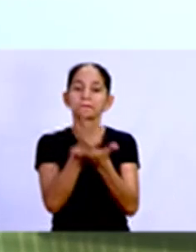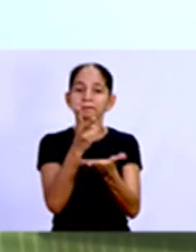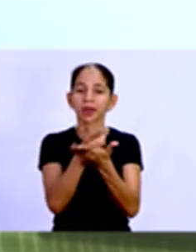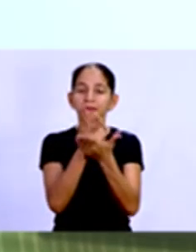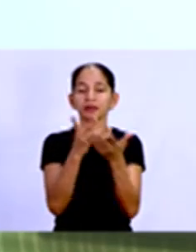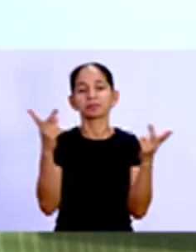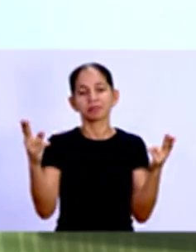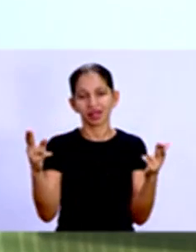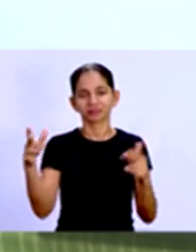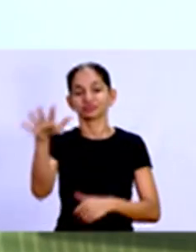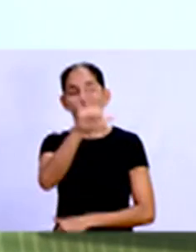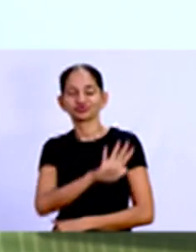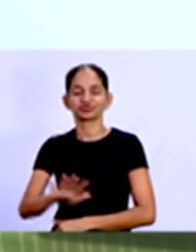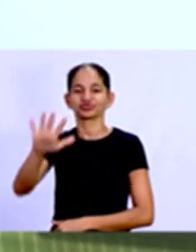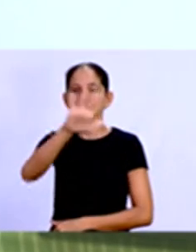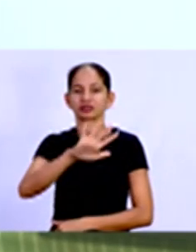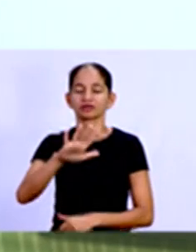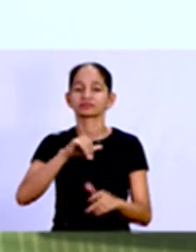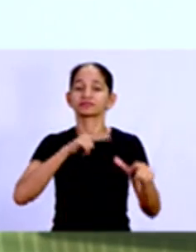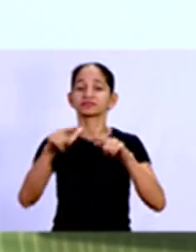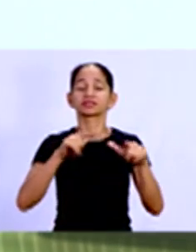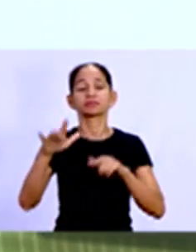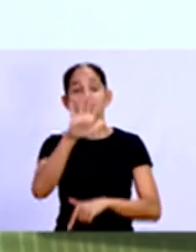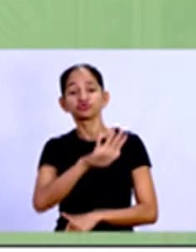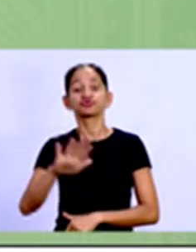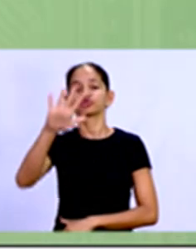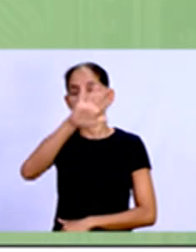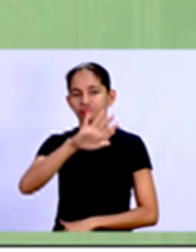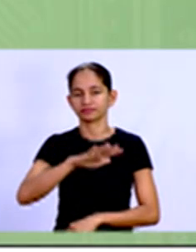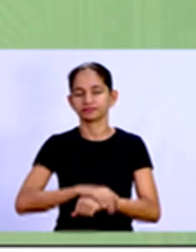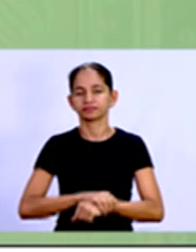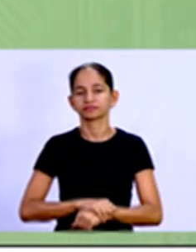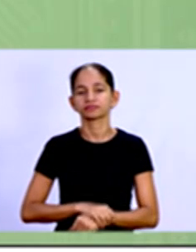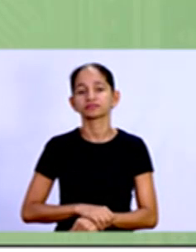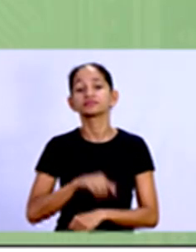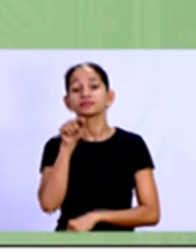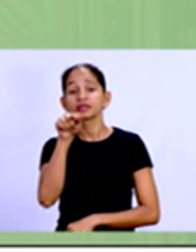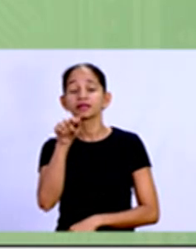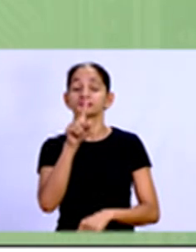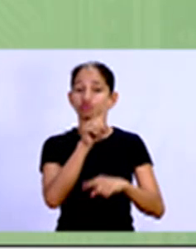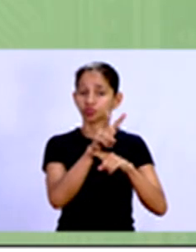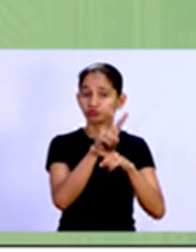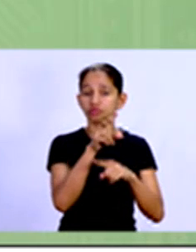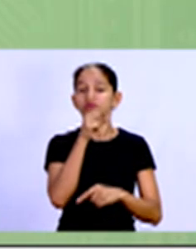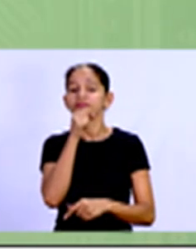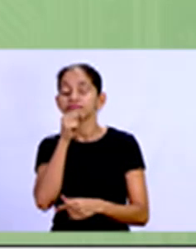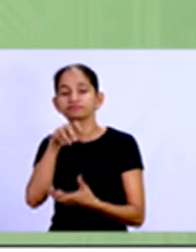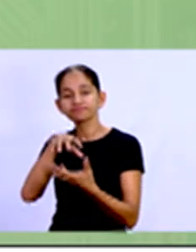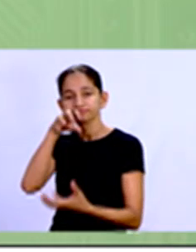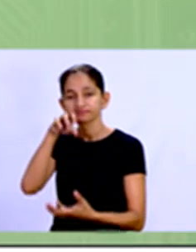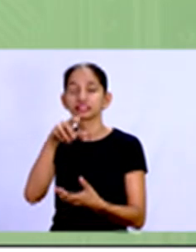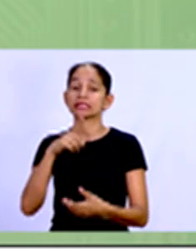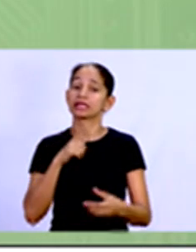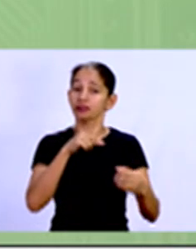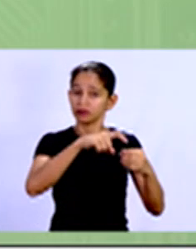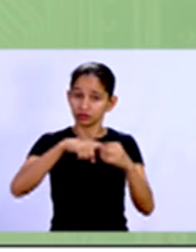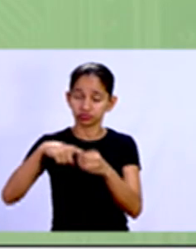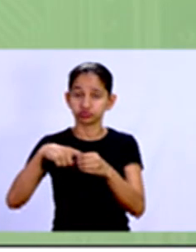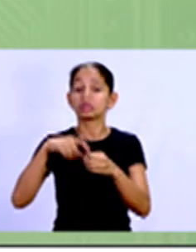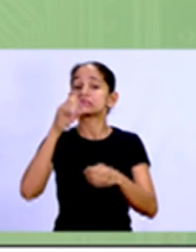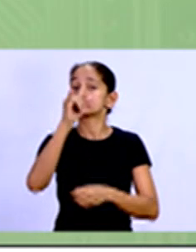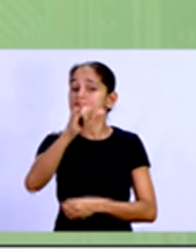regido pelas leis de trabalho gerais. O cuidador de idoso com vínculo empregatício ele é regido